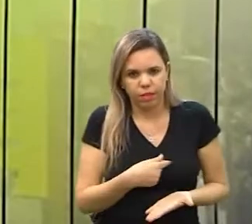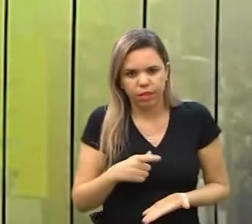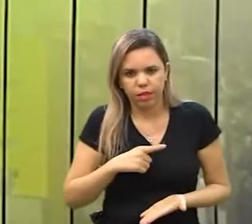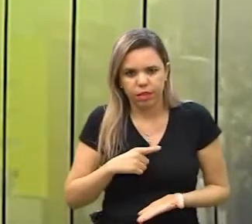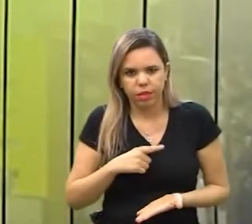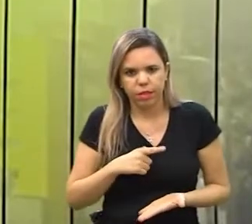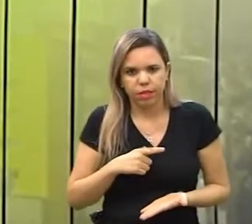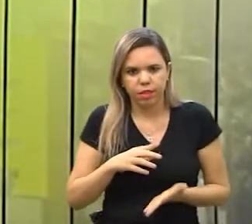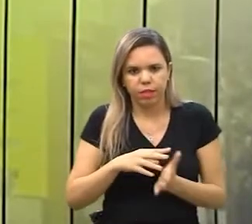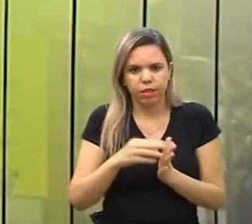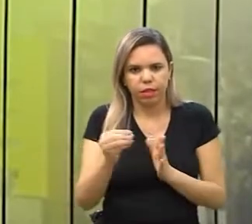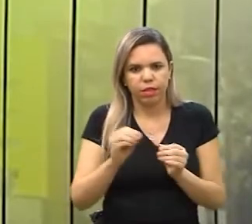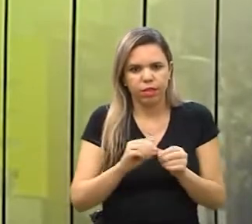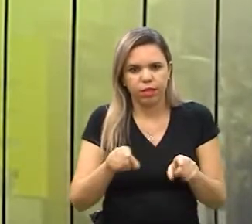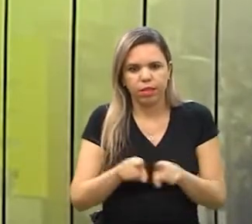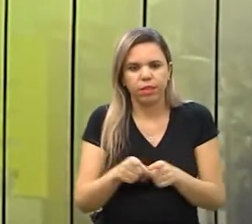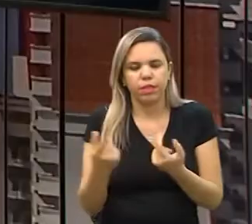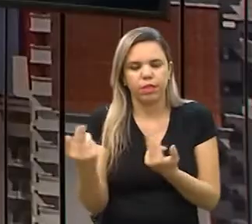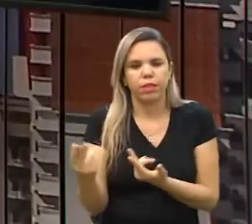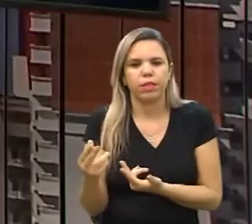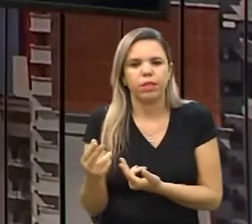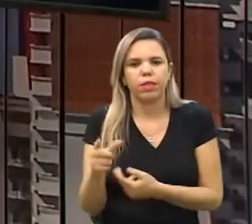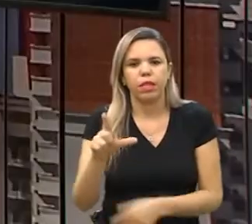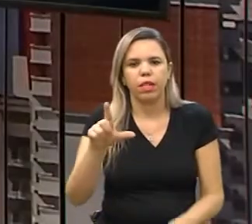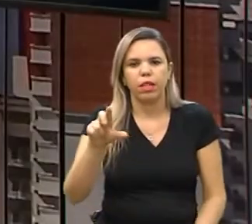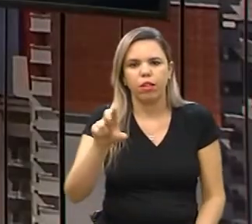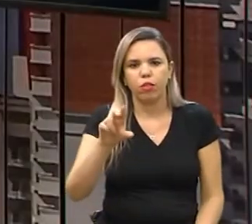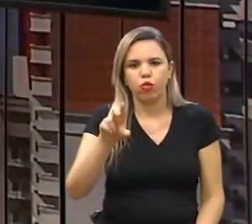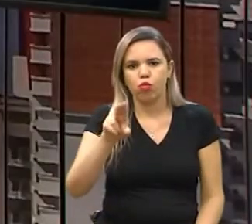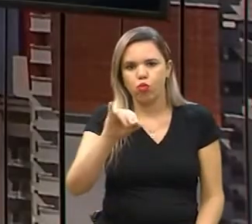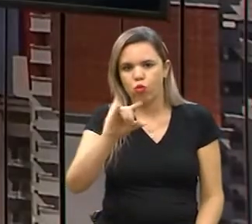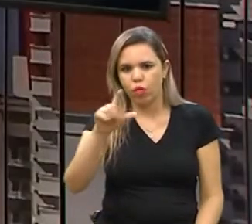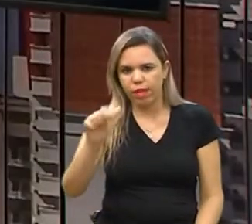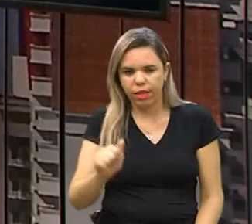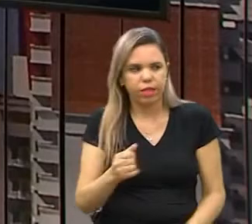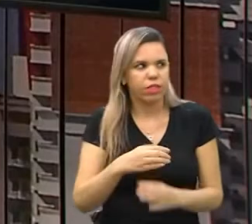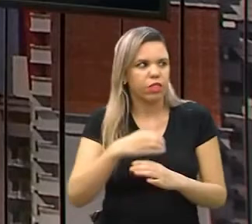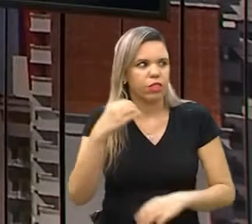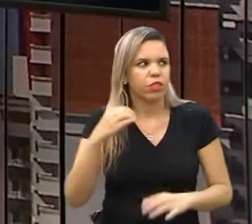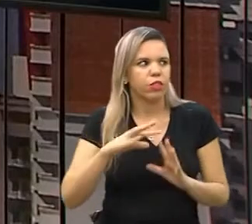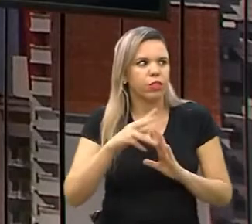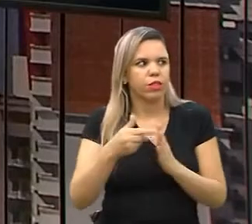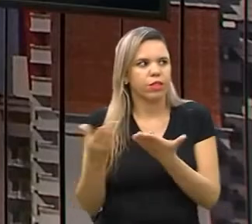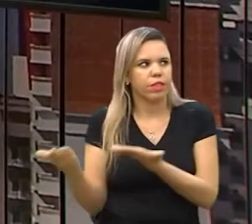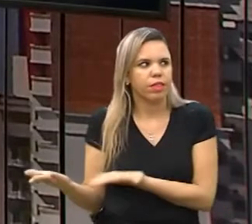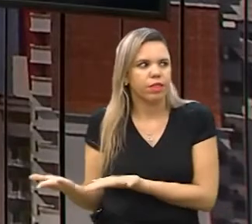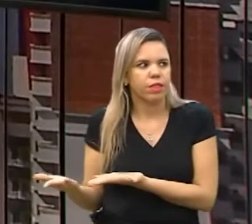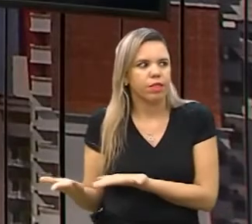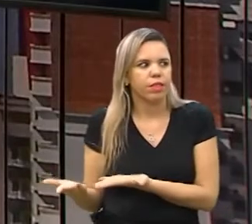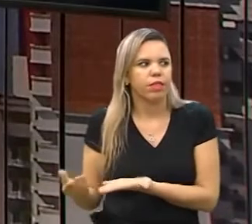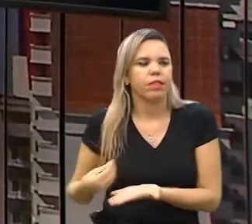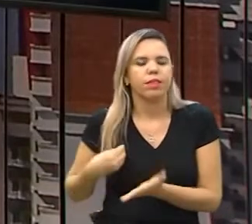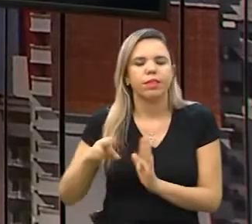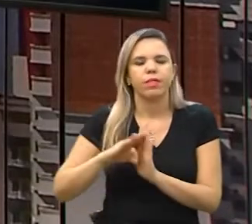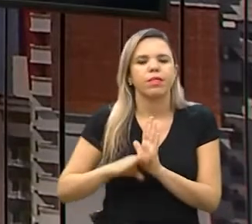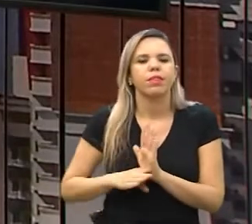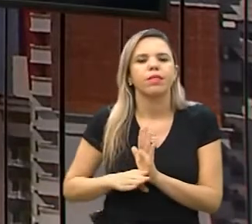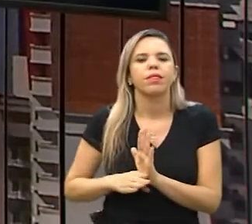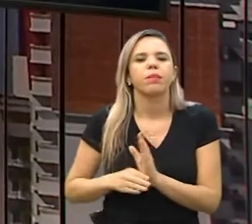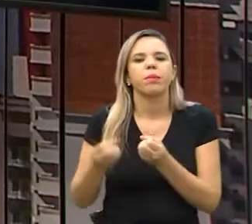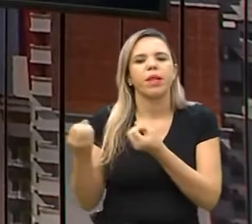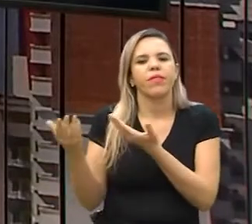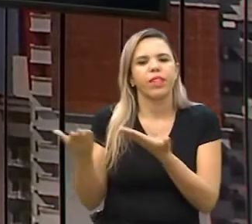a gente para se inspirar em fazer também. Ela é a Luísa Corradini, engenheira ambiental, está aqui com a gente no Giro